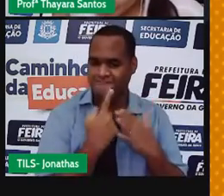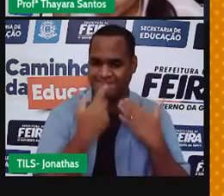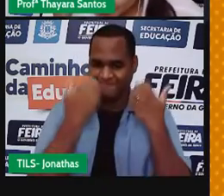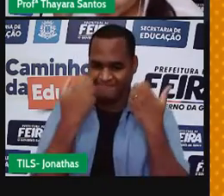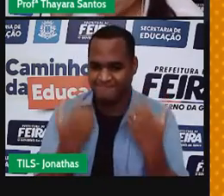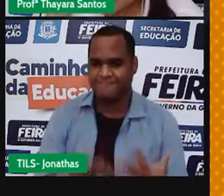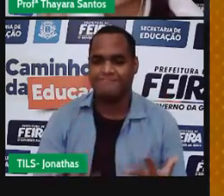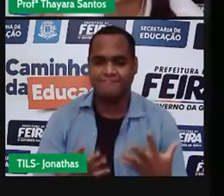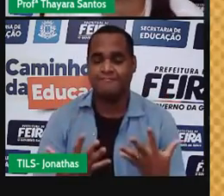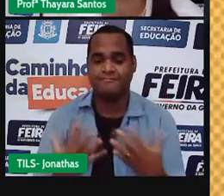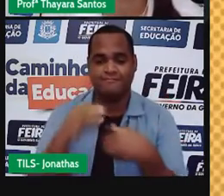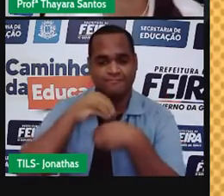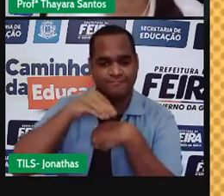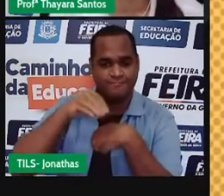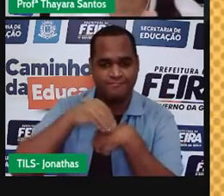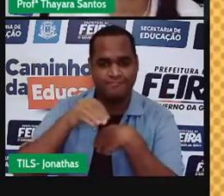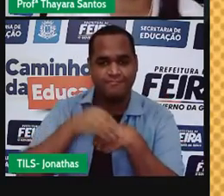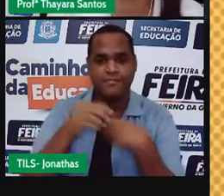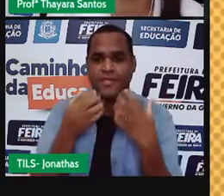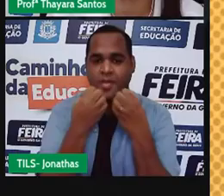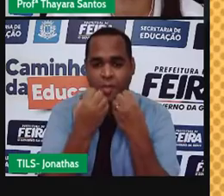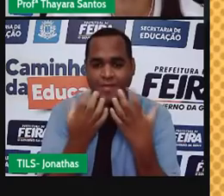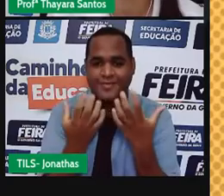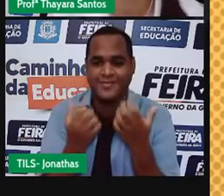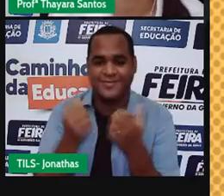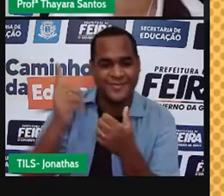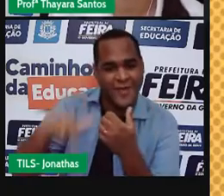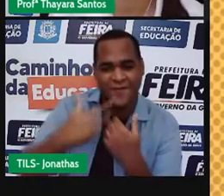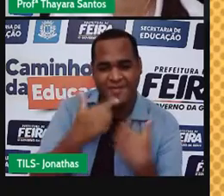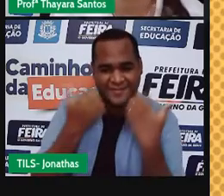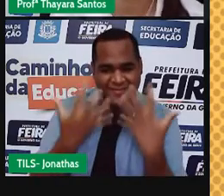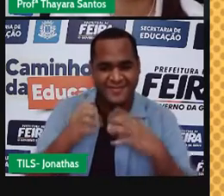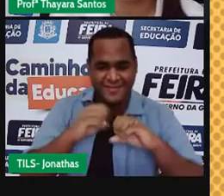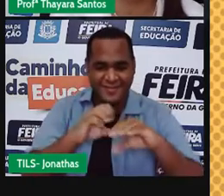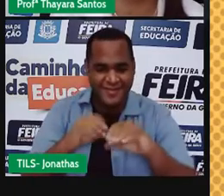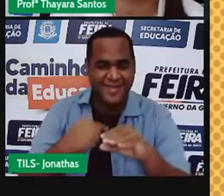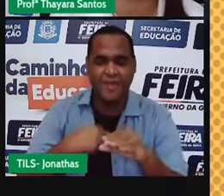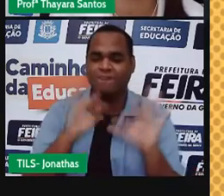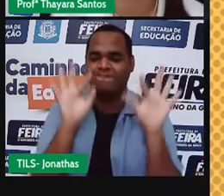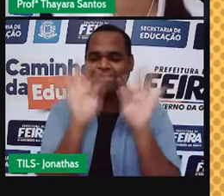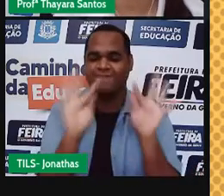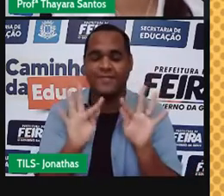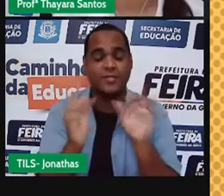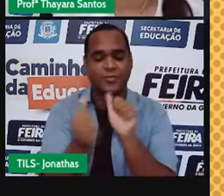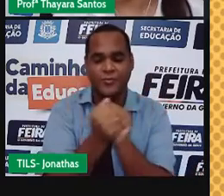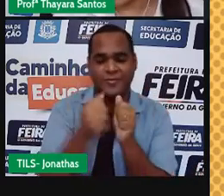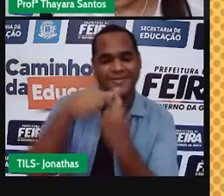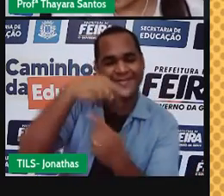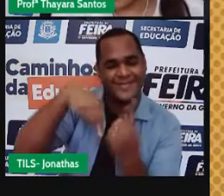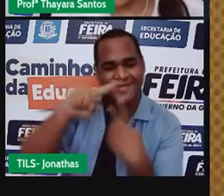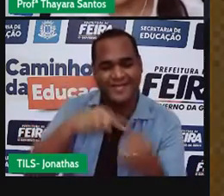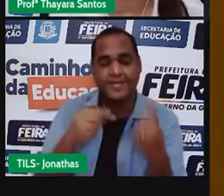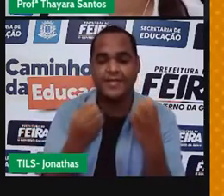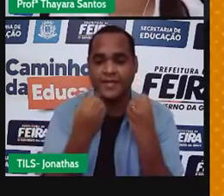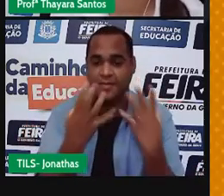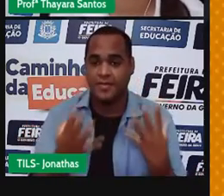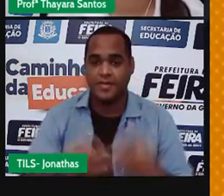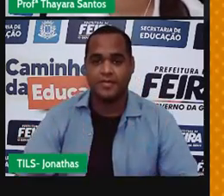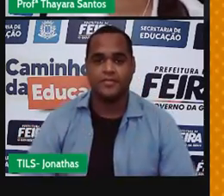tudo Ah que bom que você está aqui comigo de novo ficou muito feliz em termos aqui